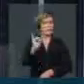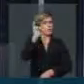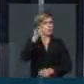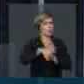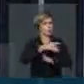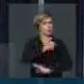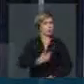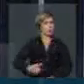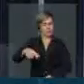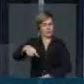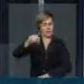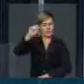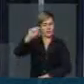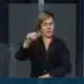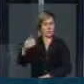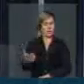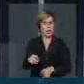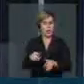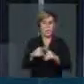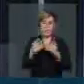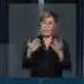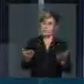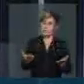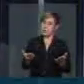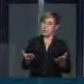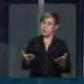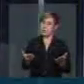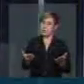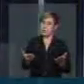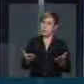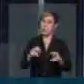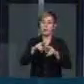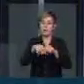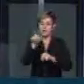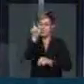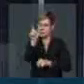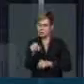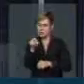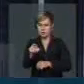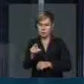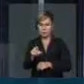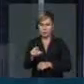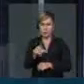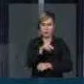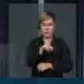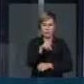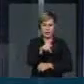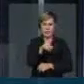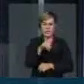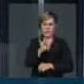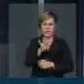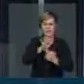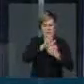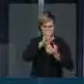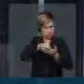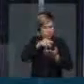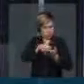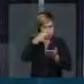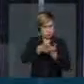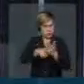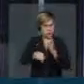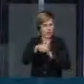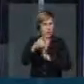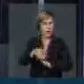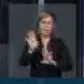governo para o partido, mas isso não pode ser olhado de maneira alguma como qualquer tipo de chancela ou de qualquer tipo de